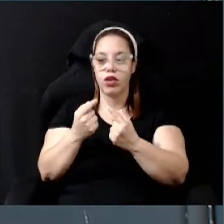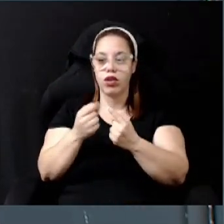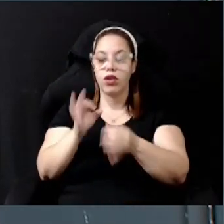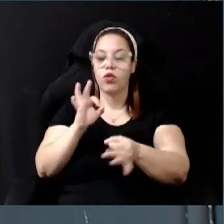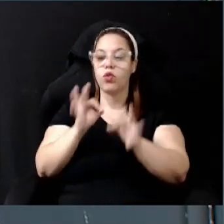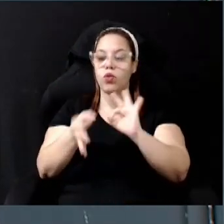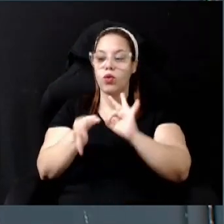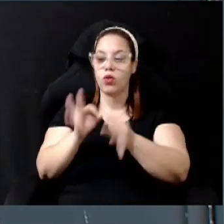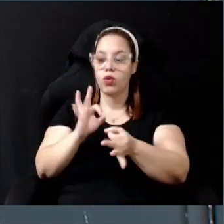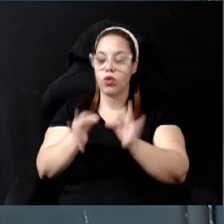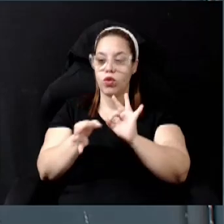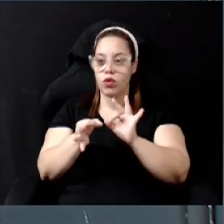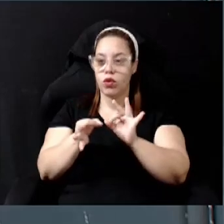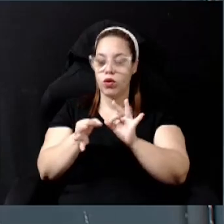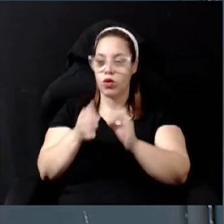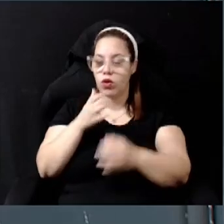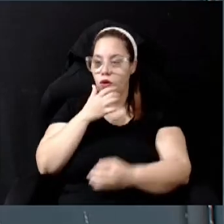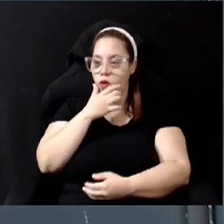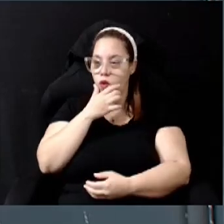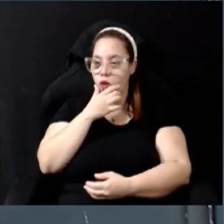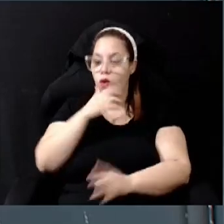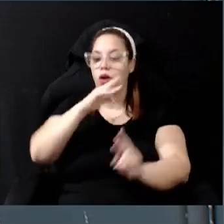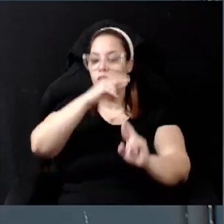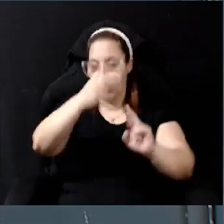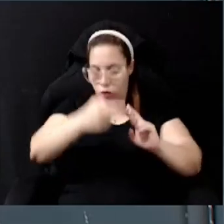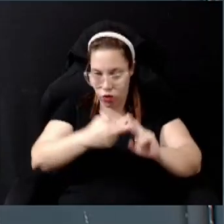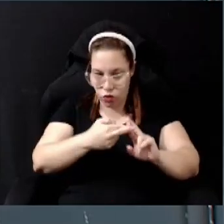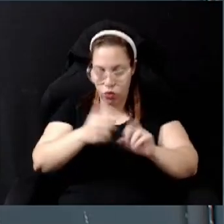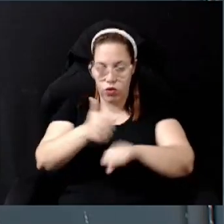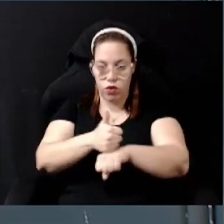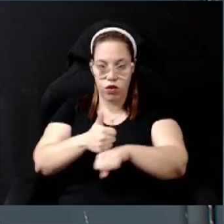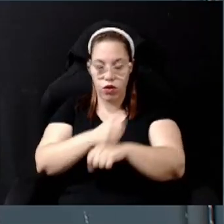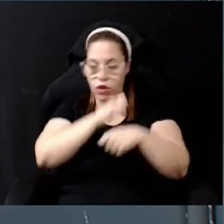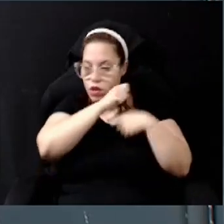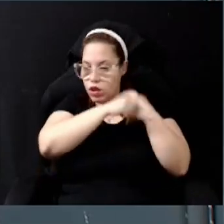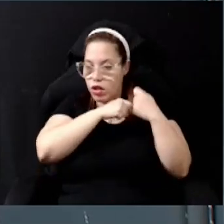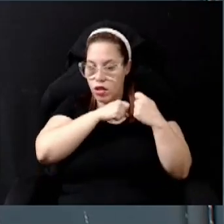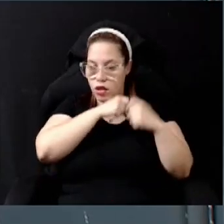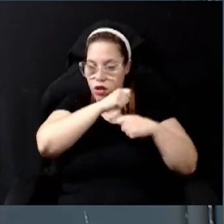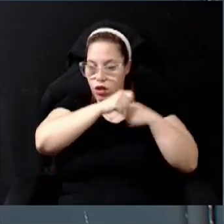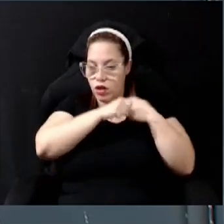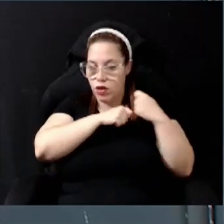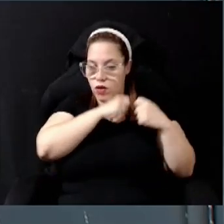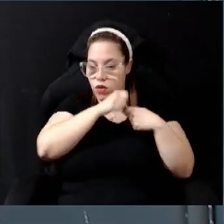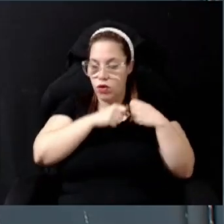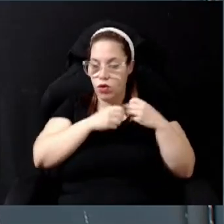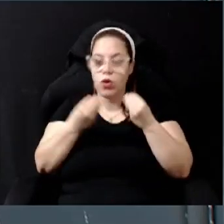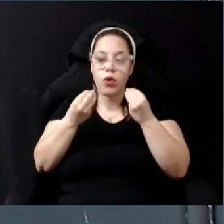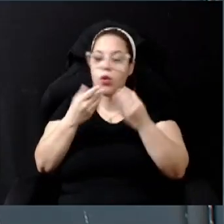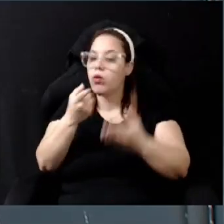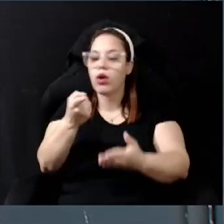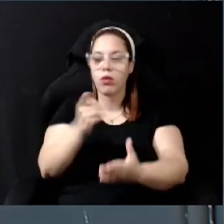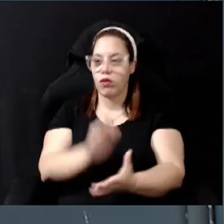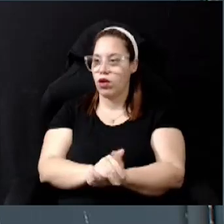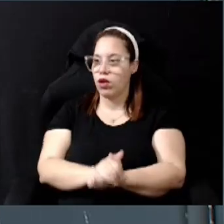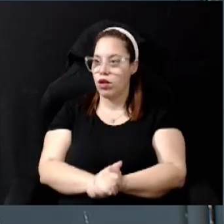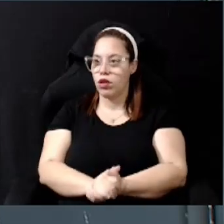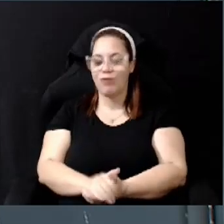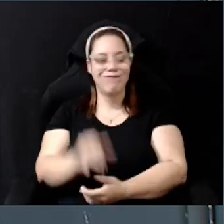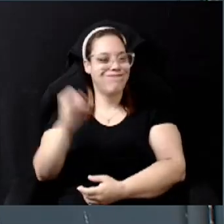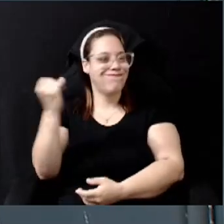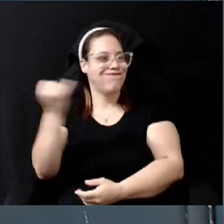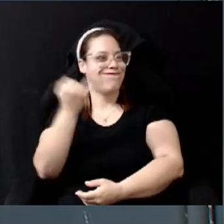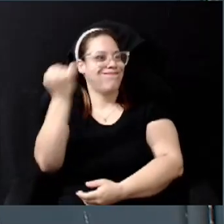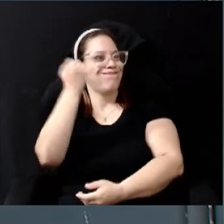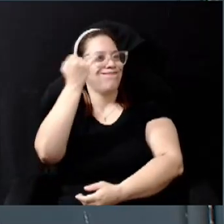justamente reconhecer a profissão de transista. Sim. Como que é isso para você? Muito importante.